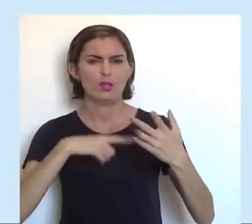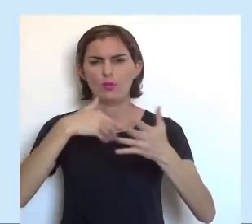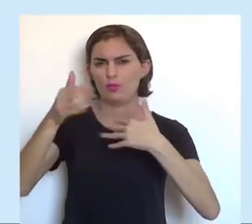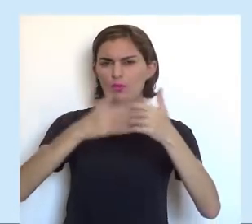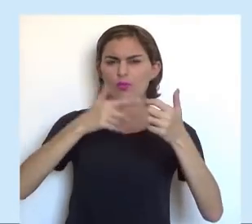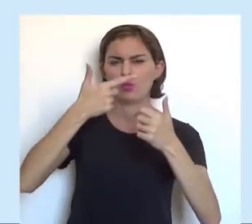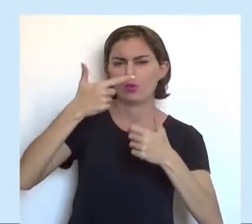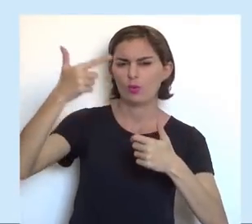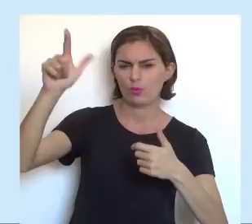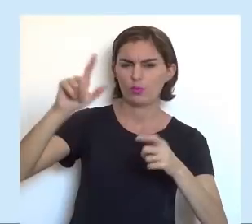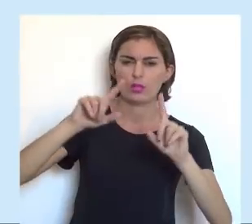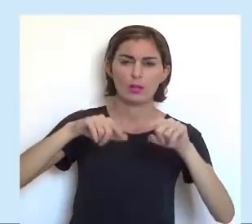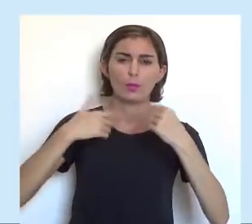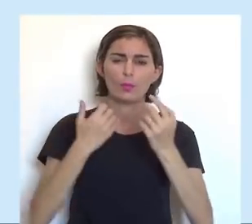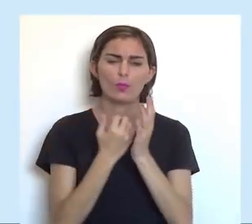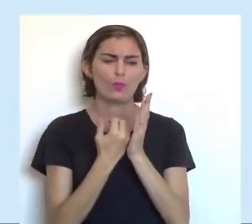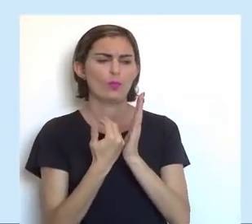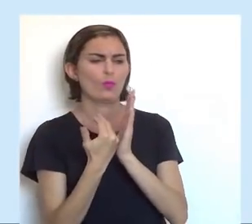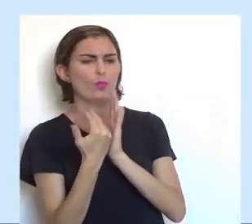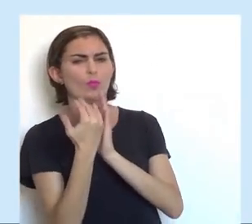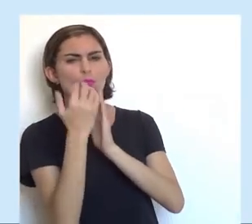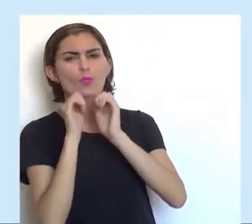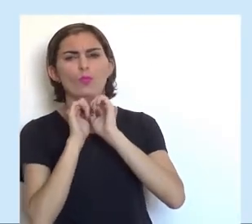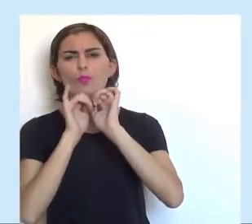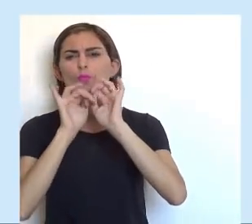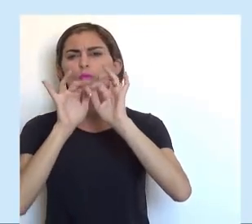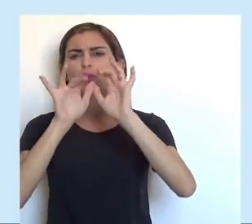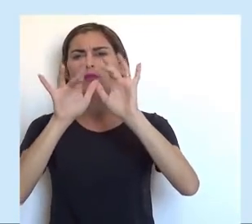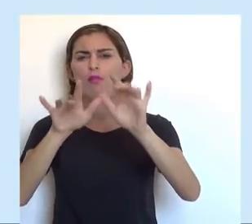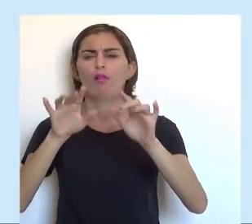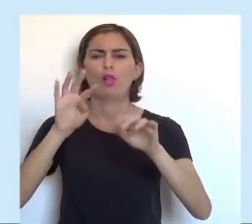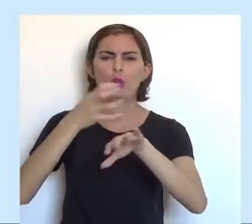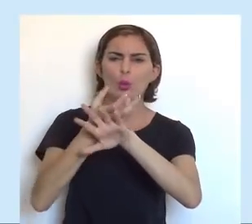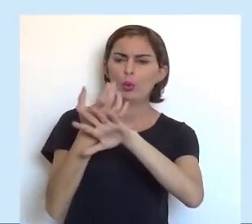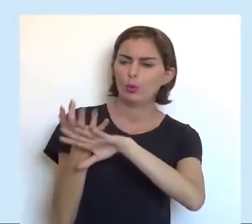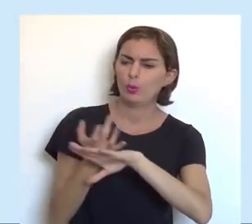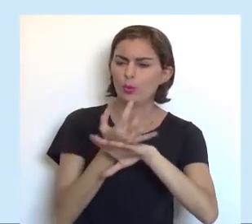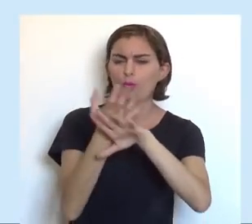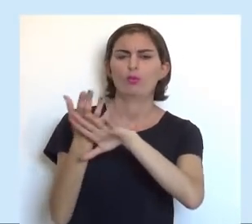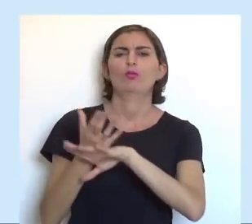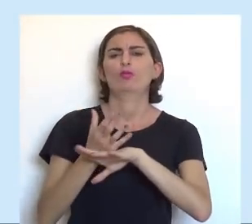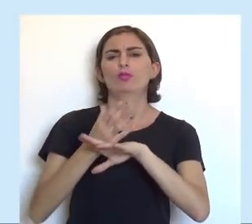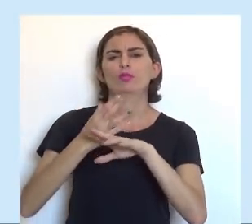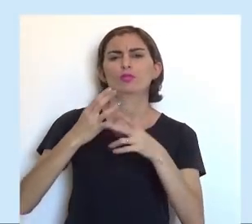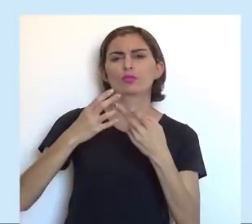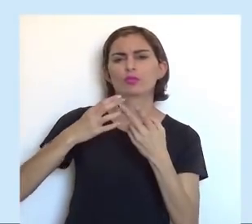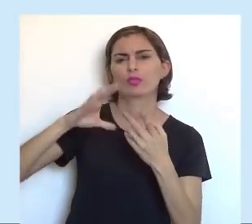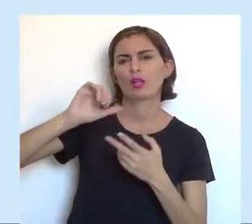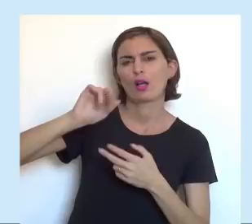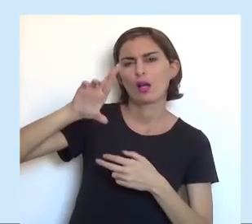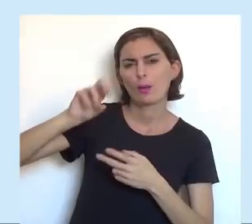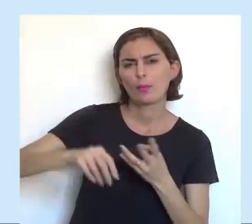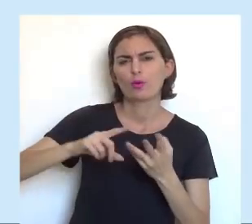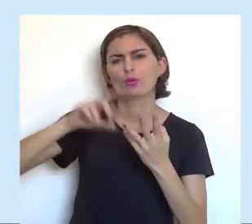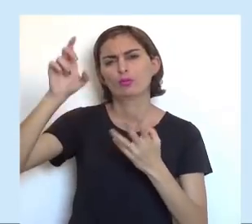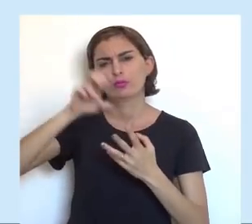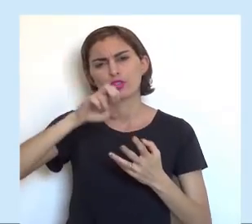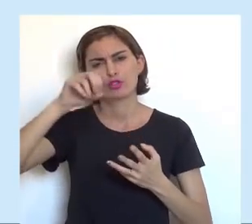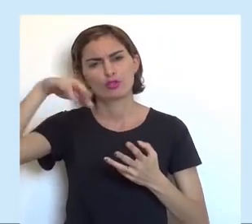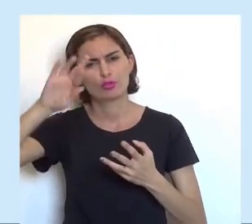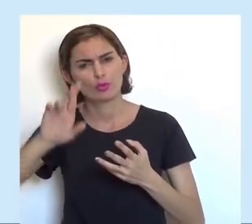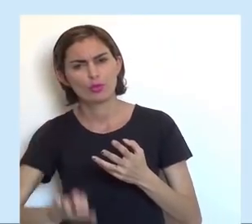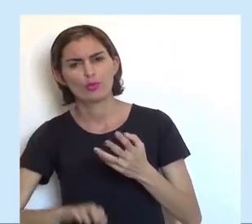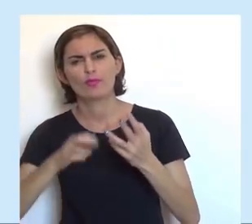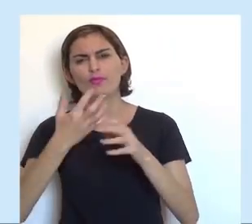ou qualquer outra maneira. Então há uma proliferação de gases tóxicos, monóxido de carbono, dióxido de enxofre,